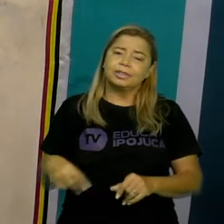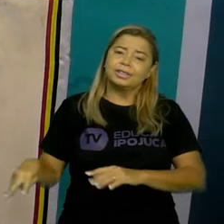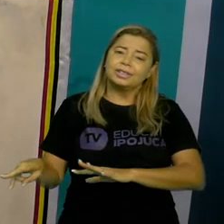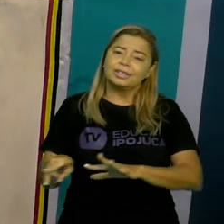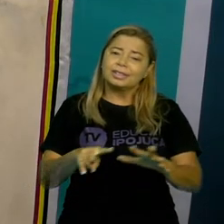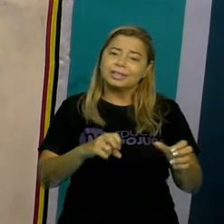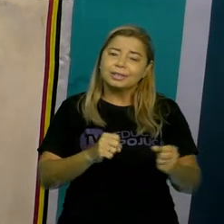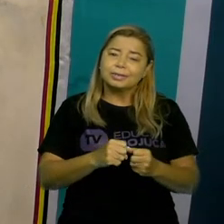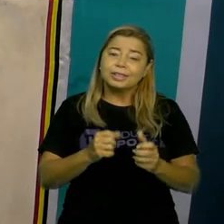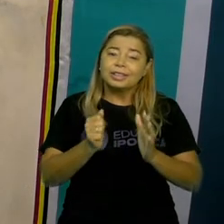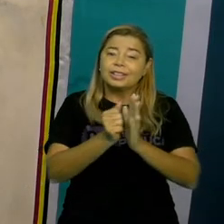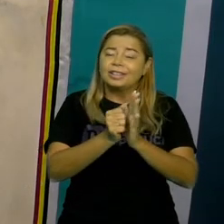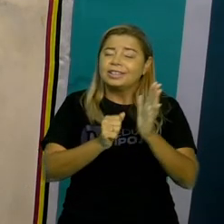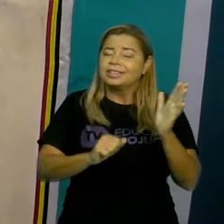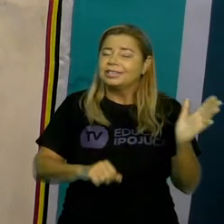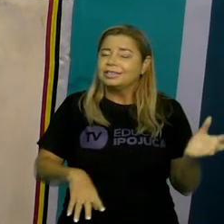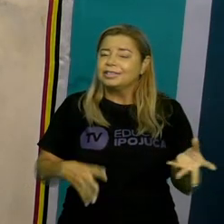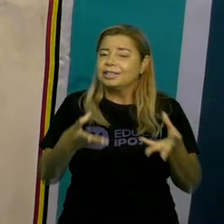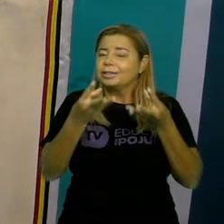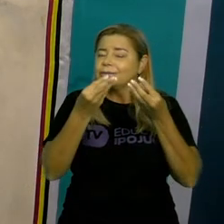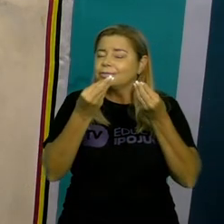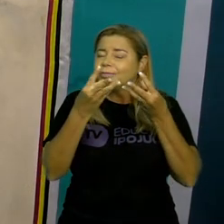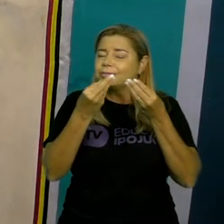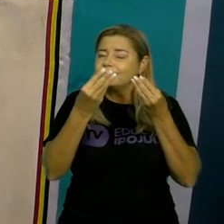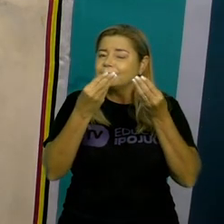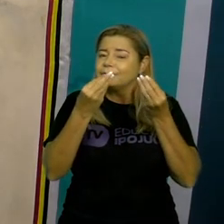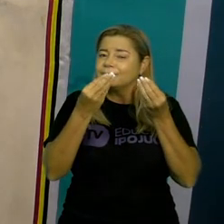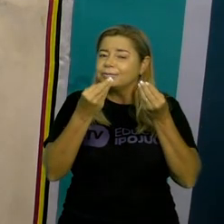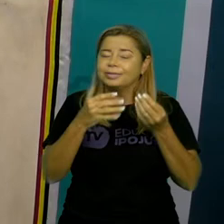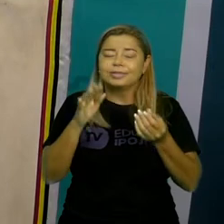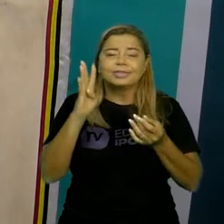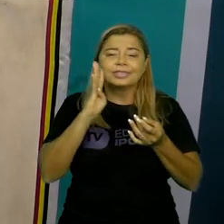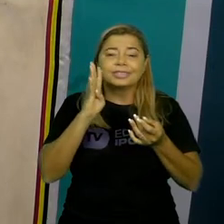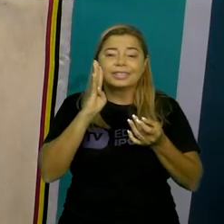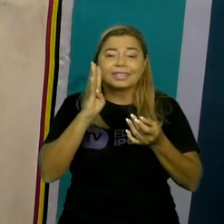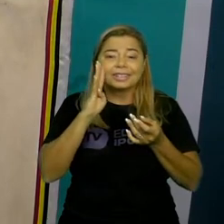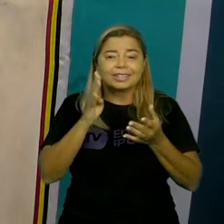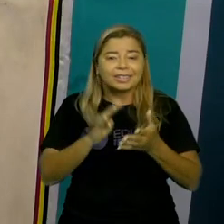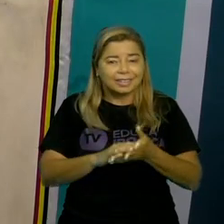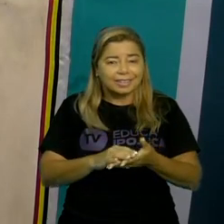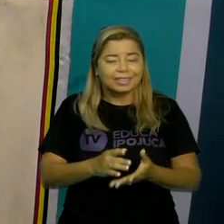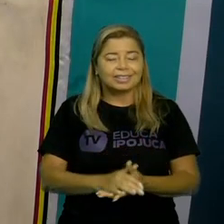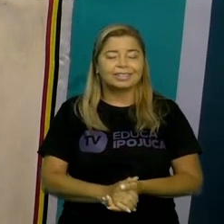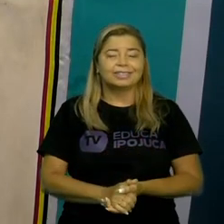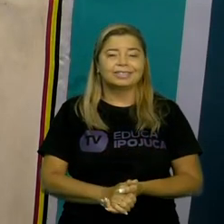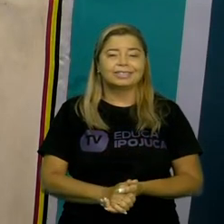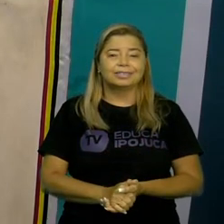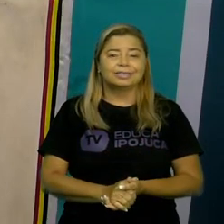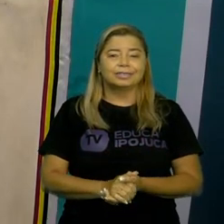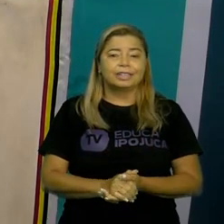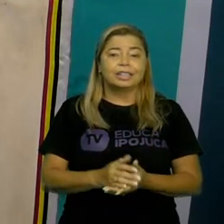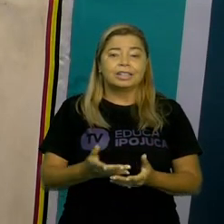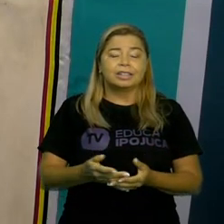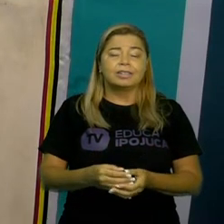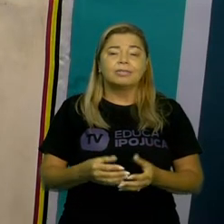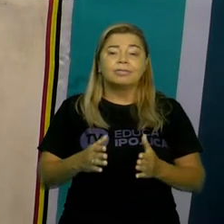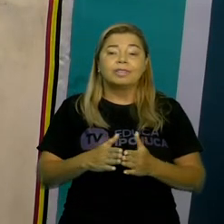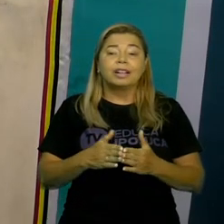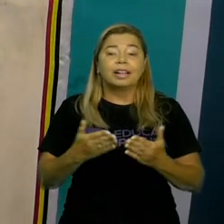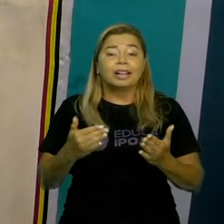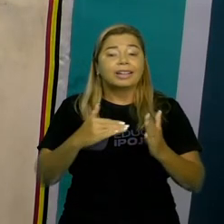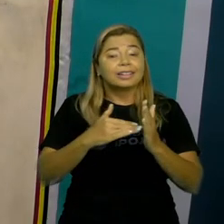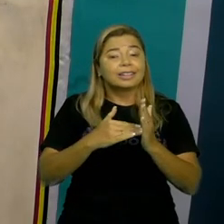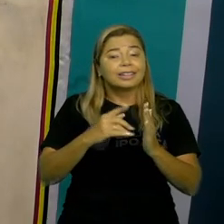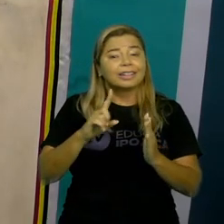atividade legal, com tantas músicas que fez a gente se balançar, certo? Espero vocês